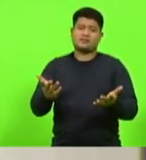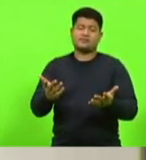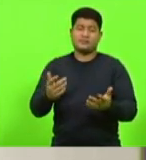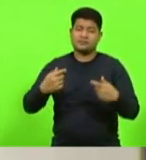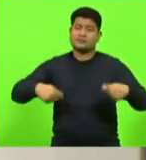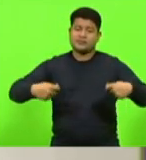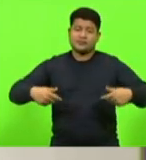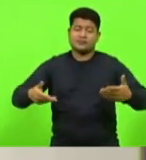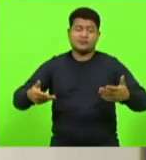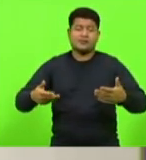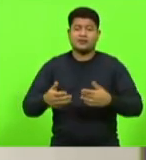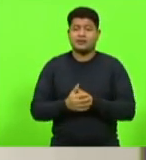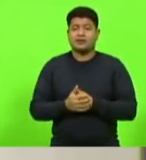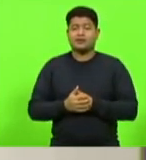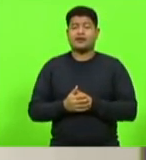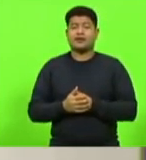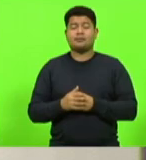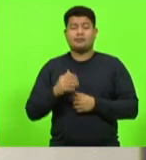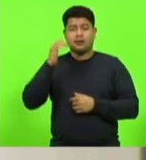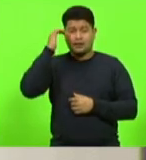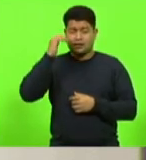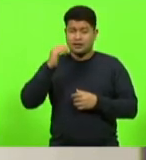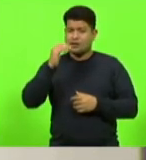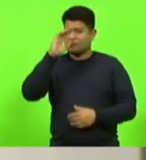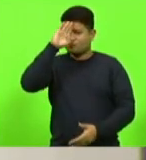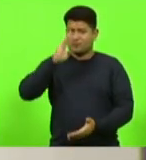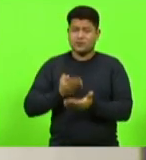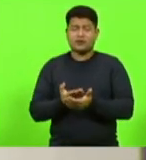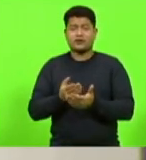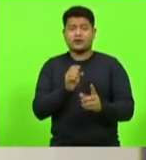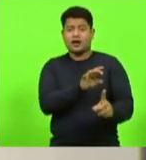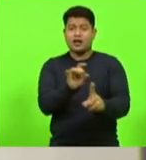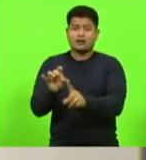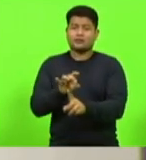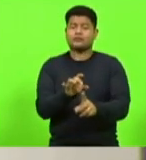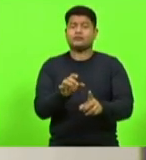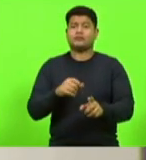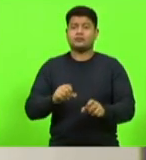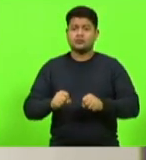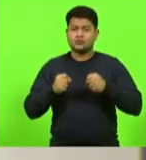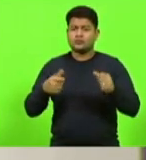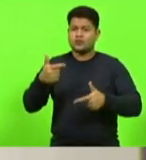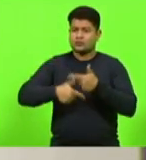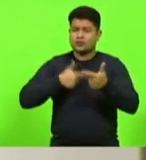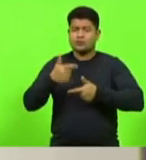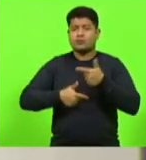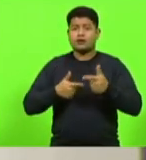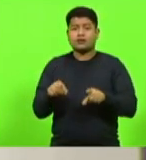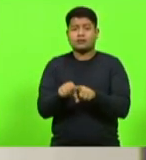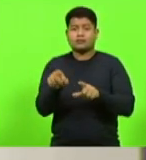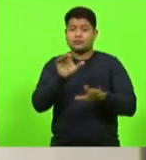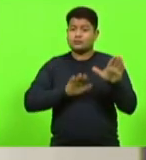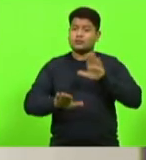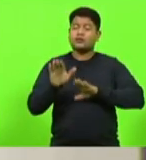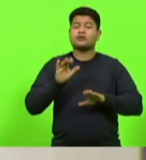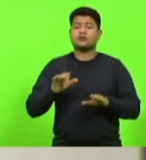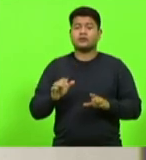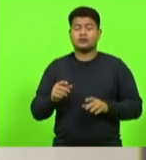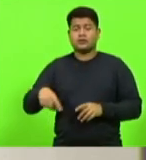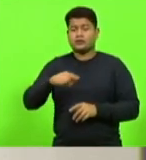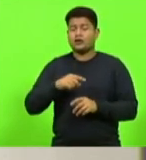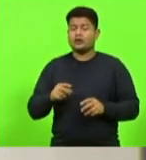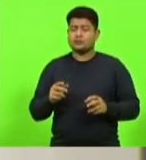cada um se cuidando, a gente vai sair desse momento tão difícil. Obrigado mais uma vez, parabéns pelos 25